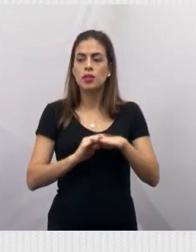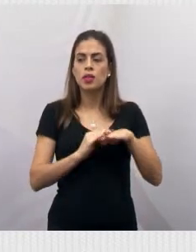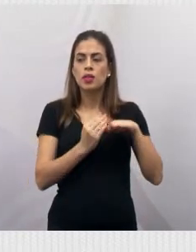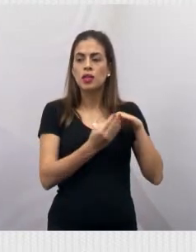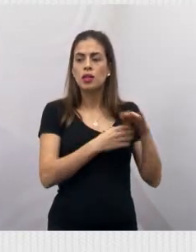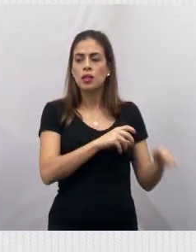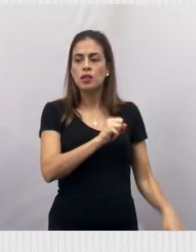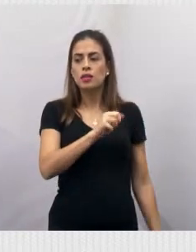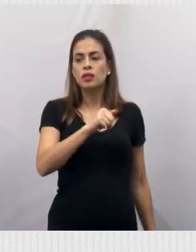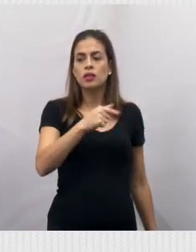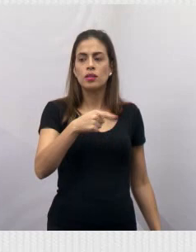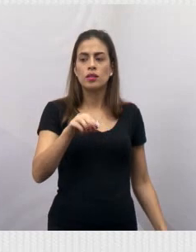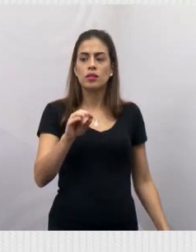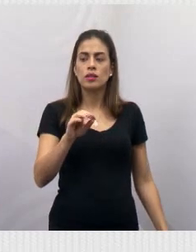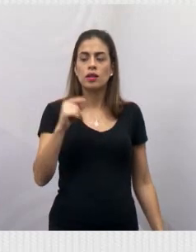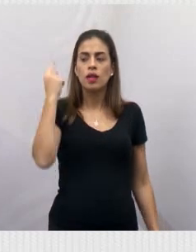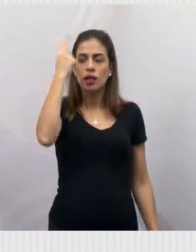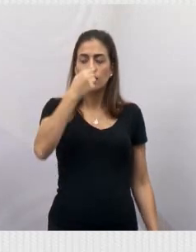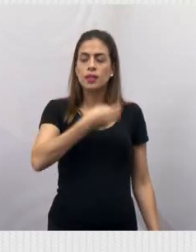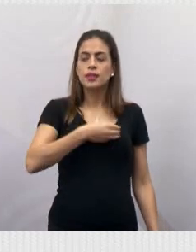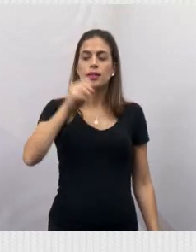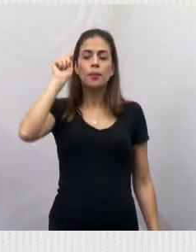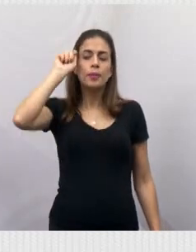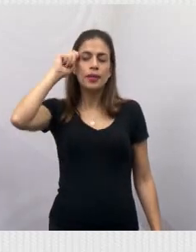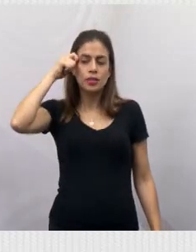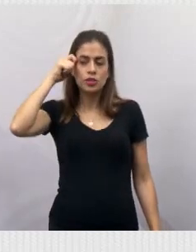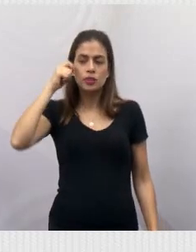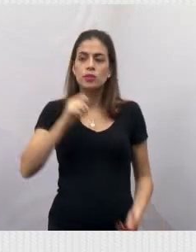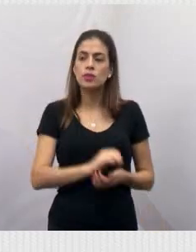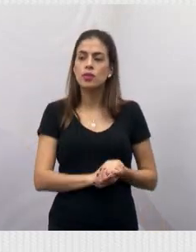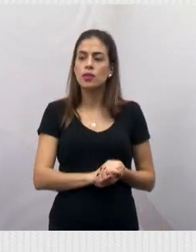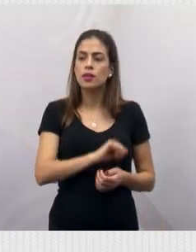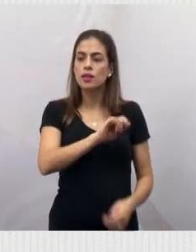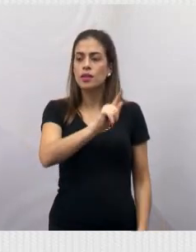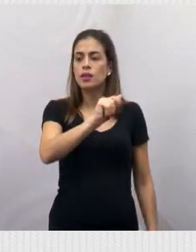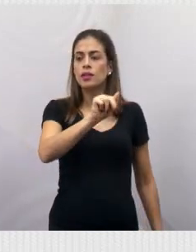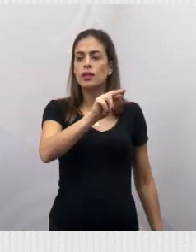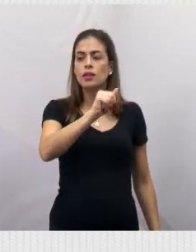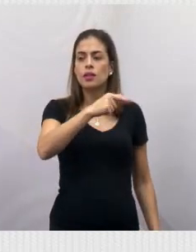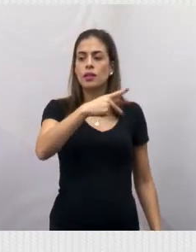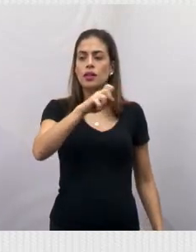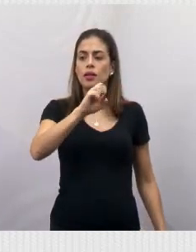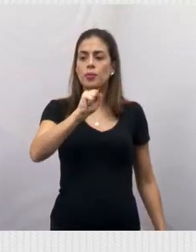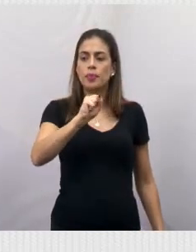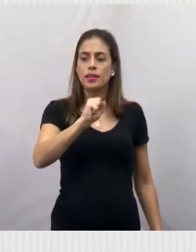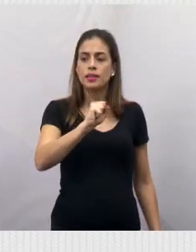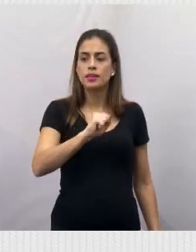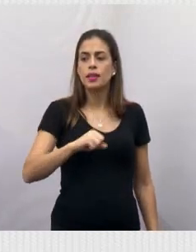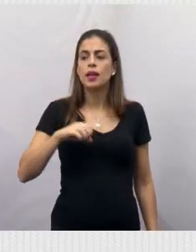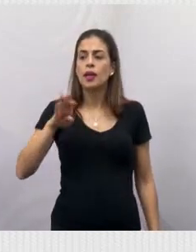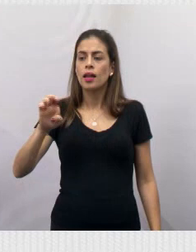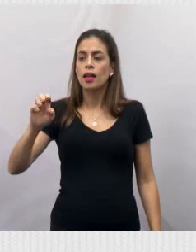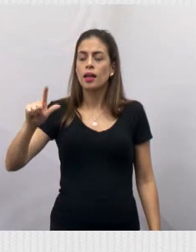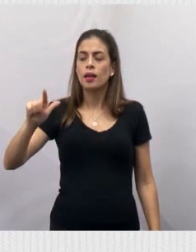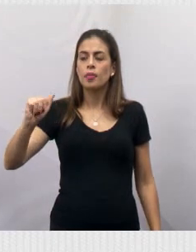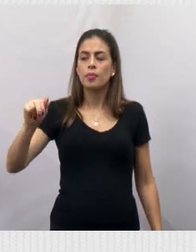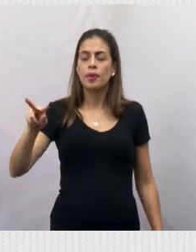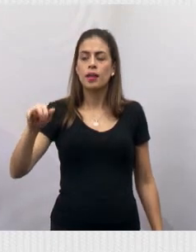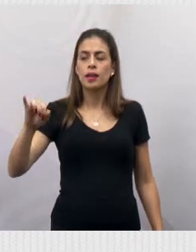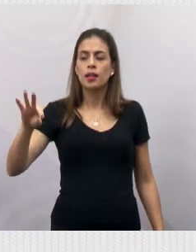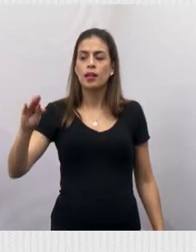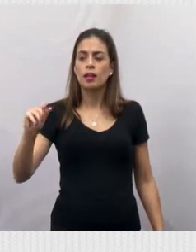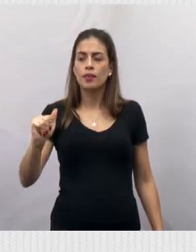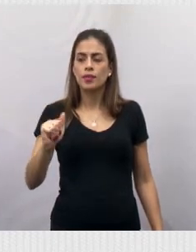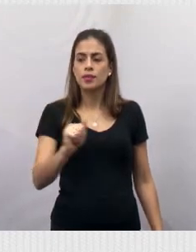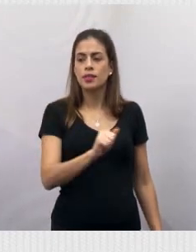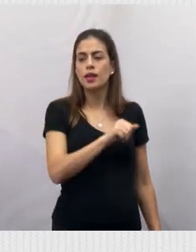Conjunto São Benedito, no Igarapés, Jardim Bela Vista, Jardim Maria Amélia,